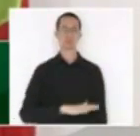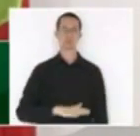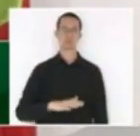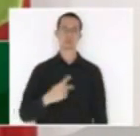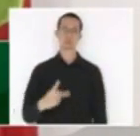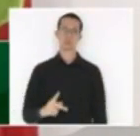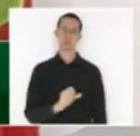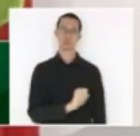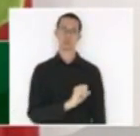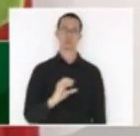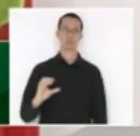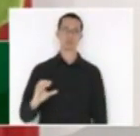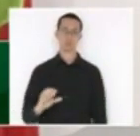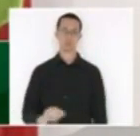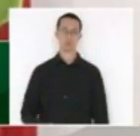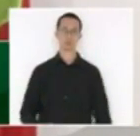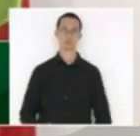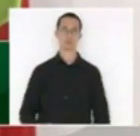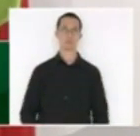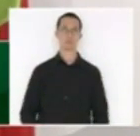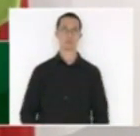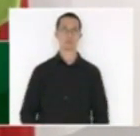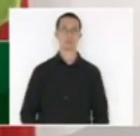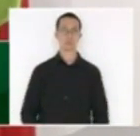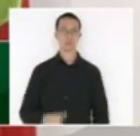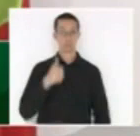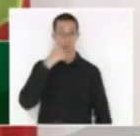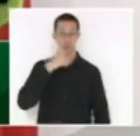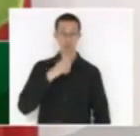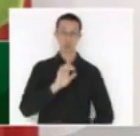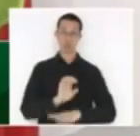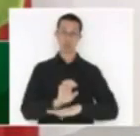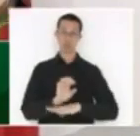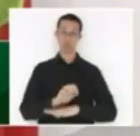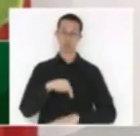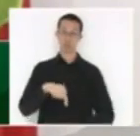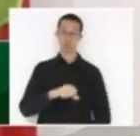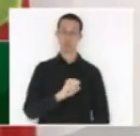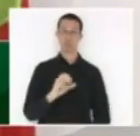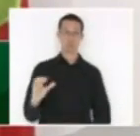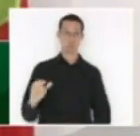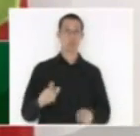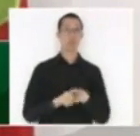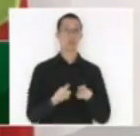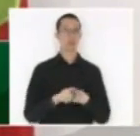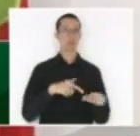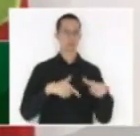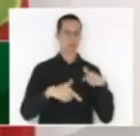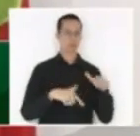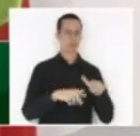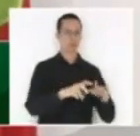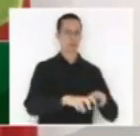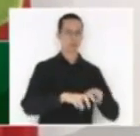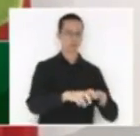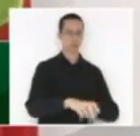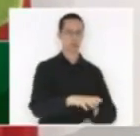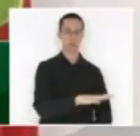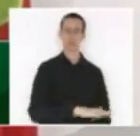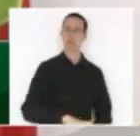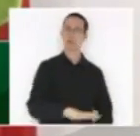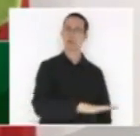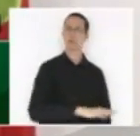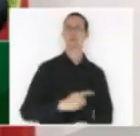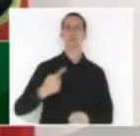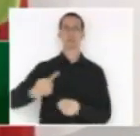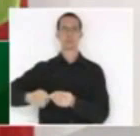catarinenses, as mulheres do nosso estado de Santa Catarina, as mulheres agricultoras, as mulheres urbanas,